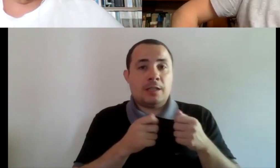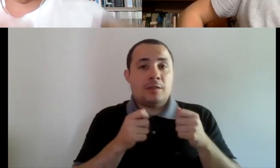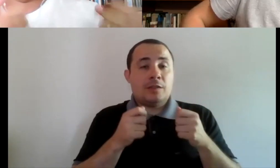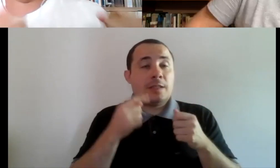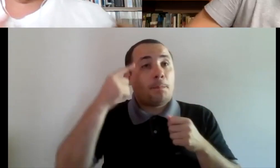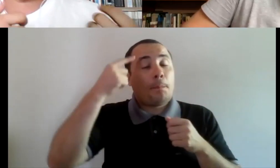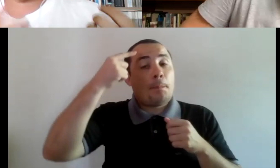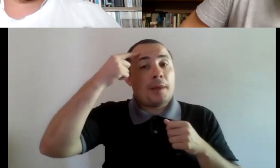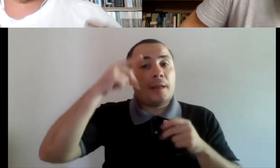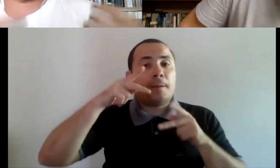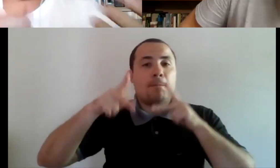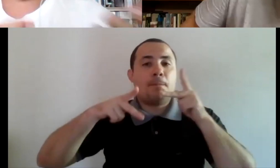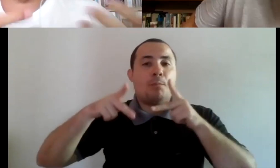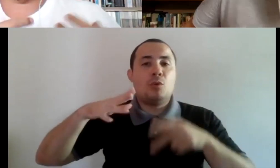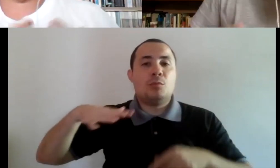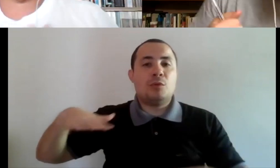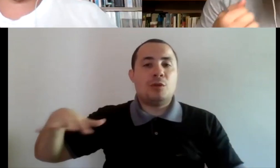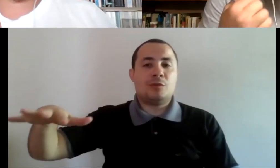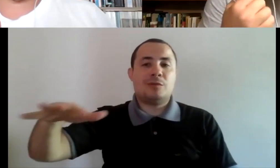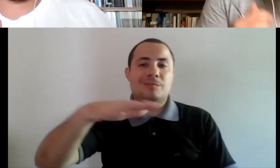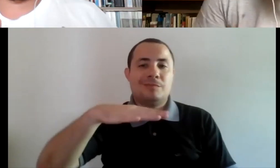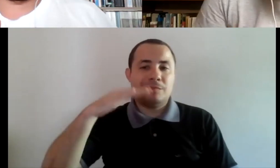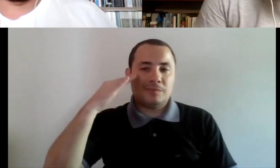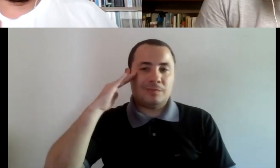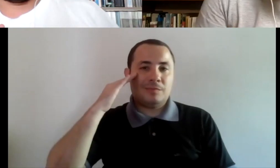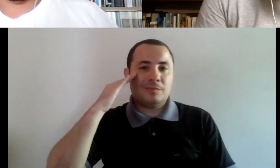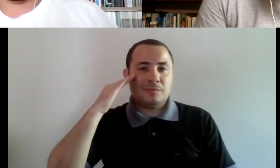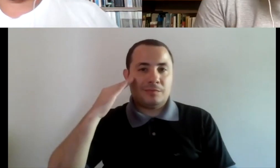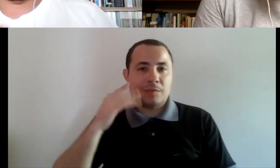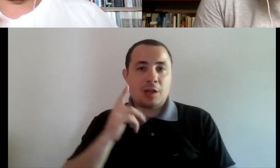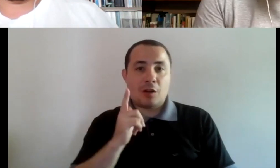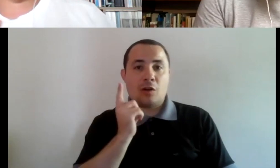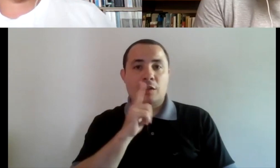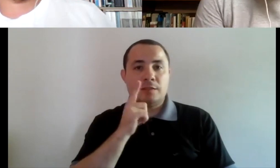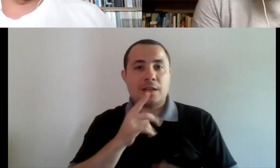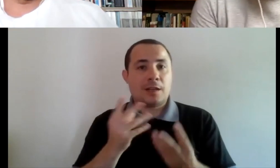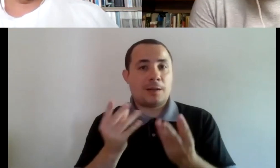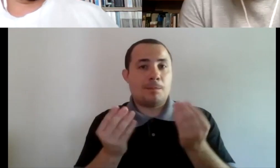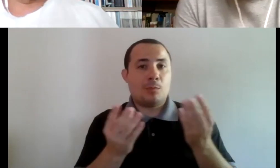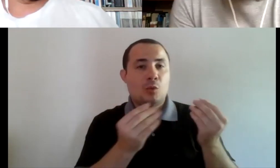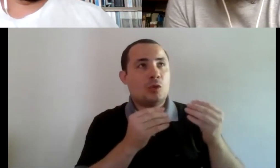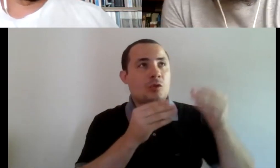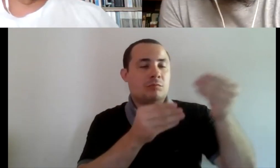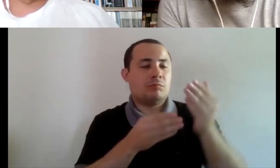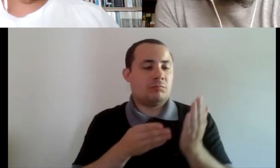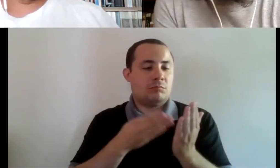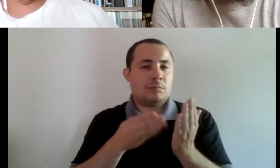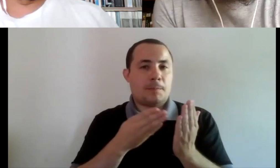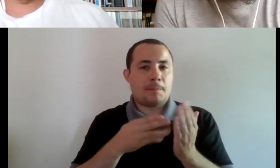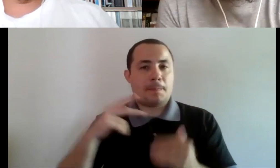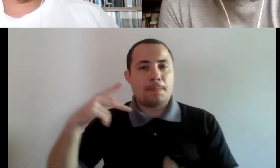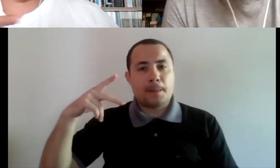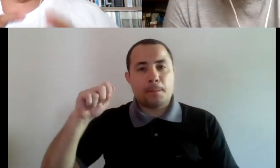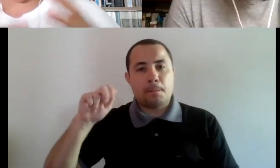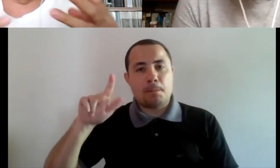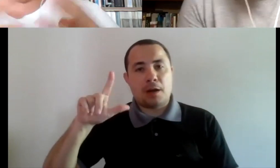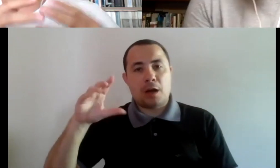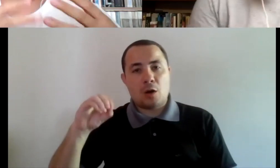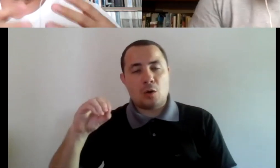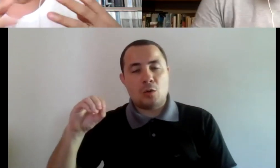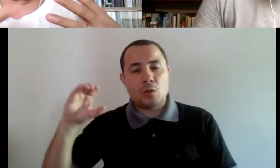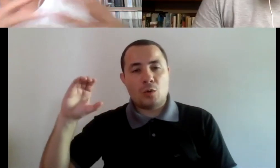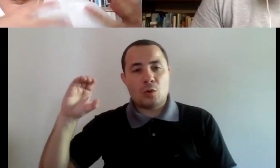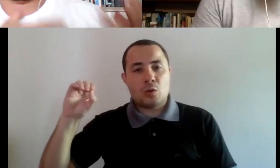também, porque isso pode criar mais ou menos identidade, né? A gente aqui fala assim, Paulo Coelho, Augusto Cury, pensando